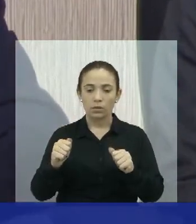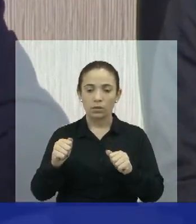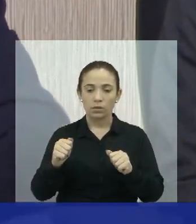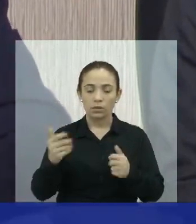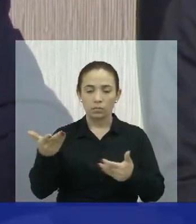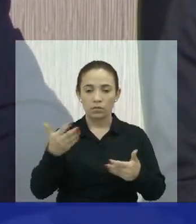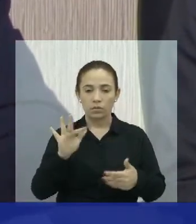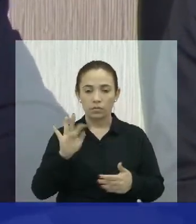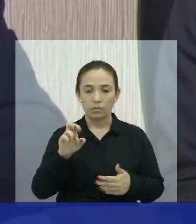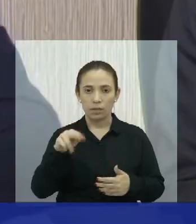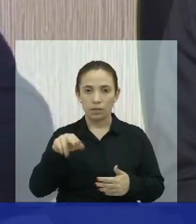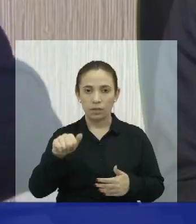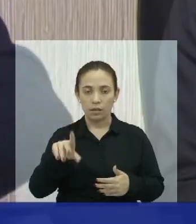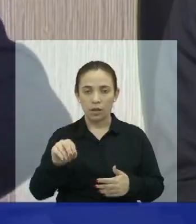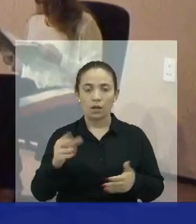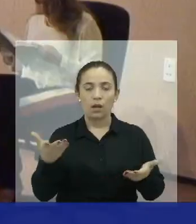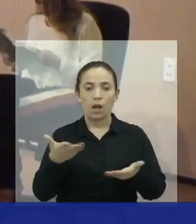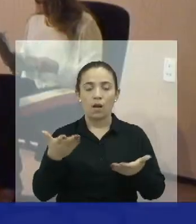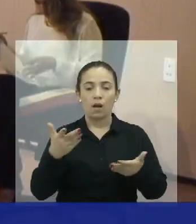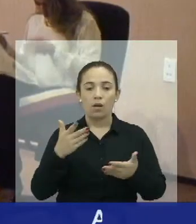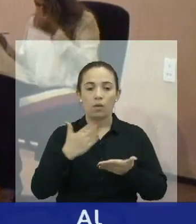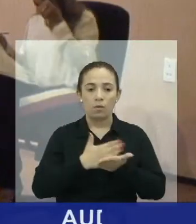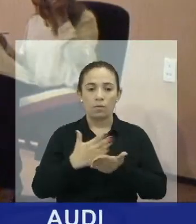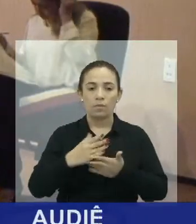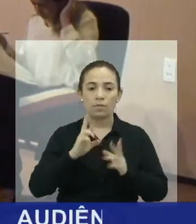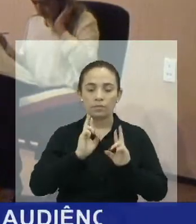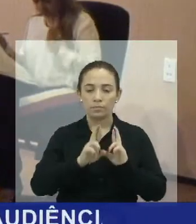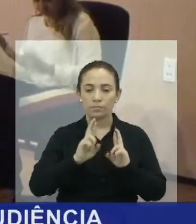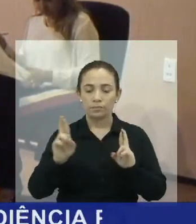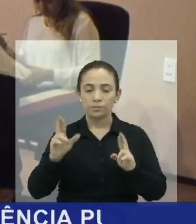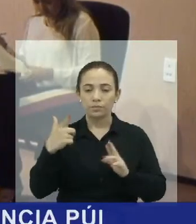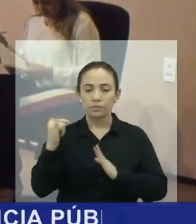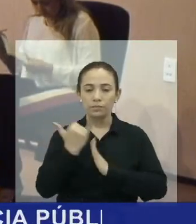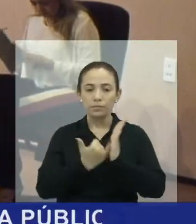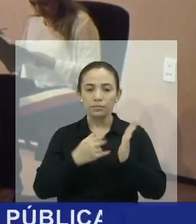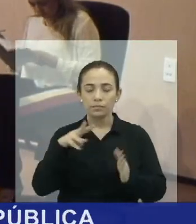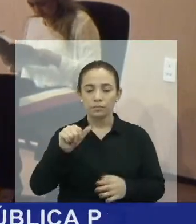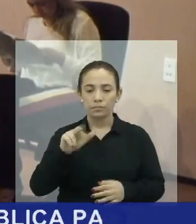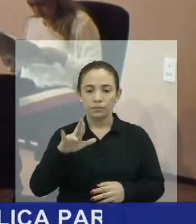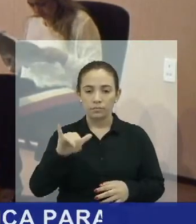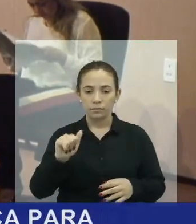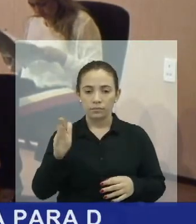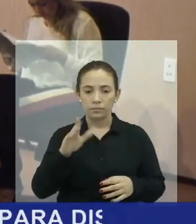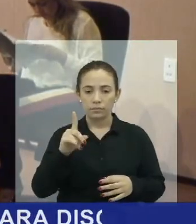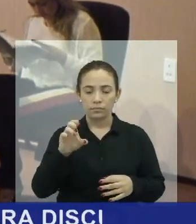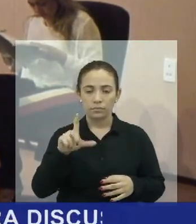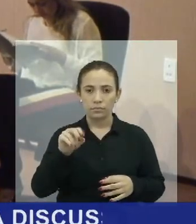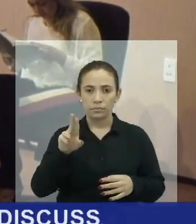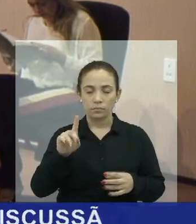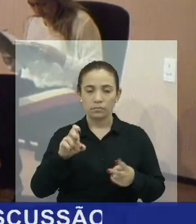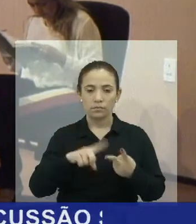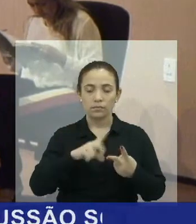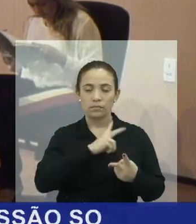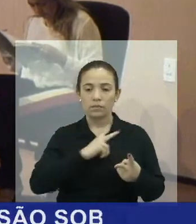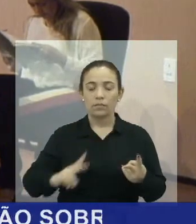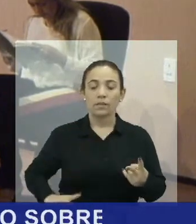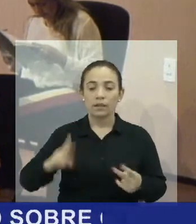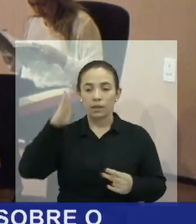Fernando, e depois a gente vai escutar aqui mais próxima inscrita, a dona Maria de Luz Macário e o vereador Guilherme